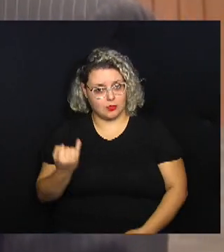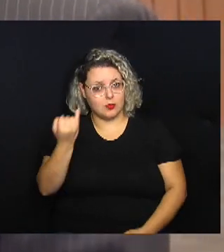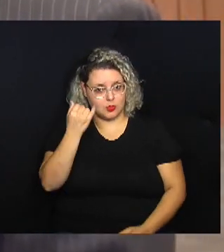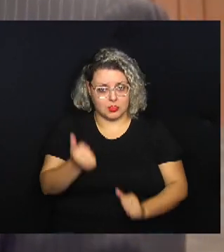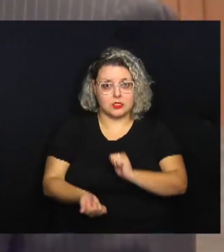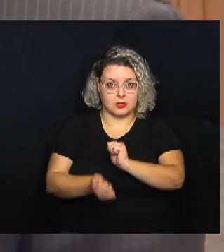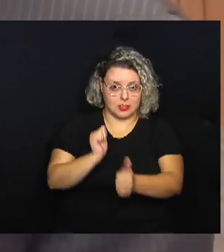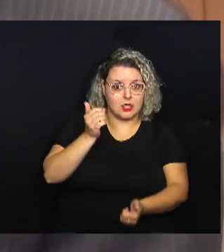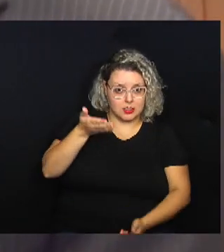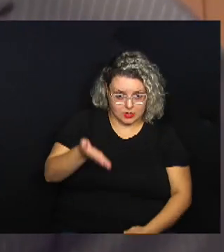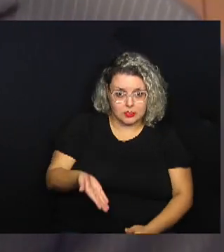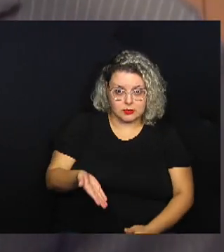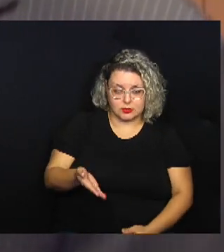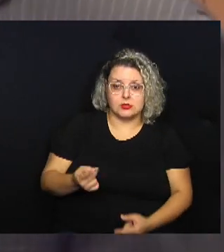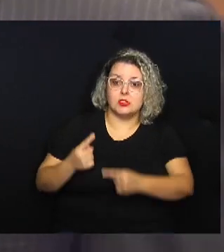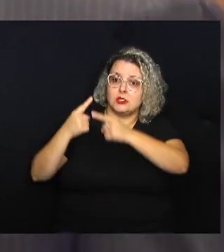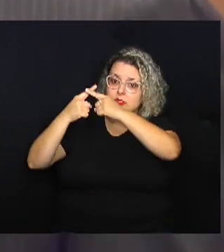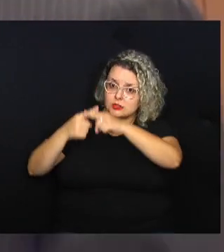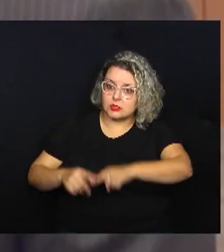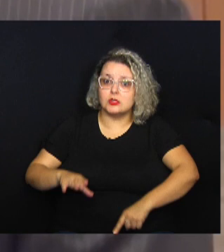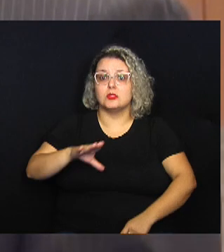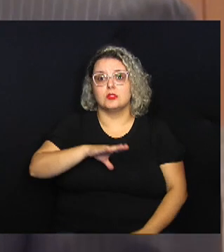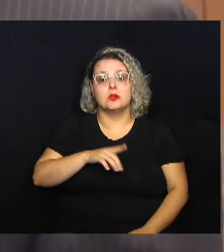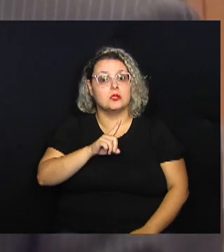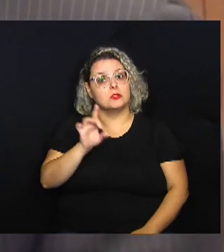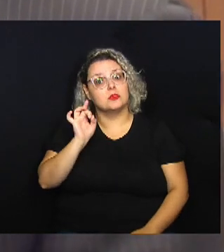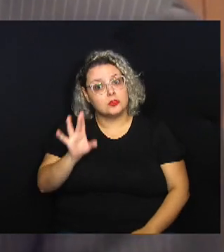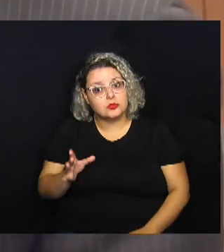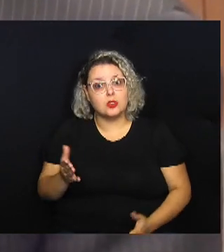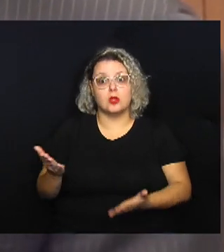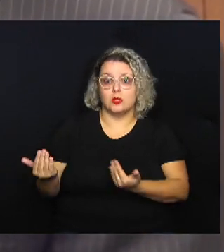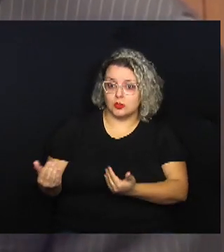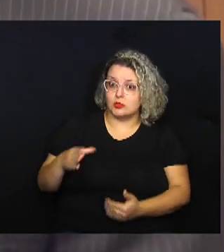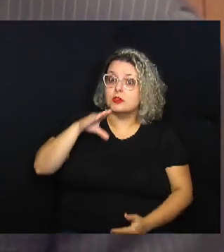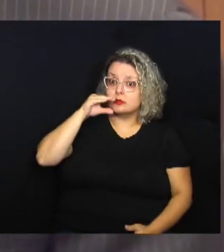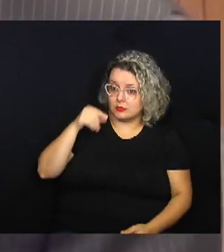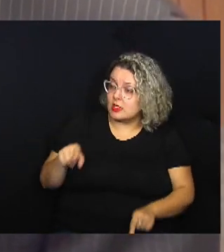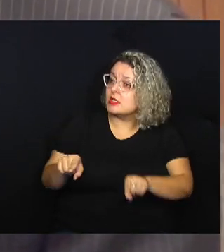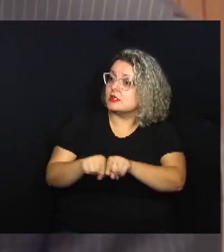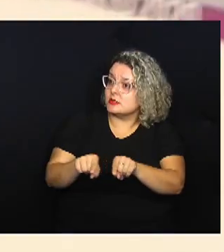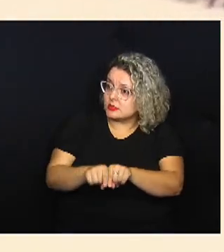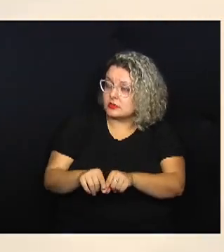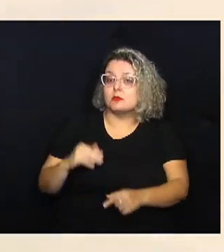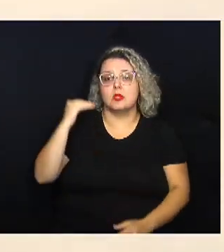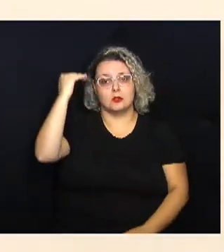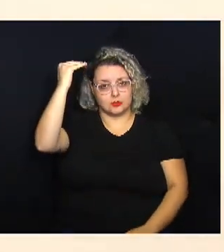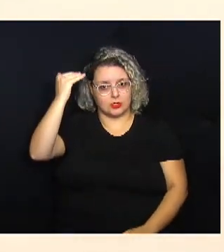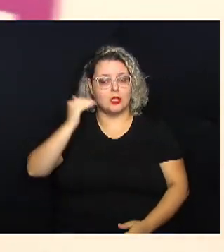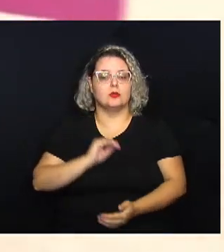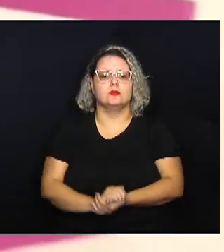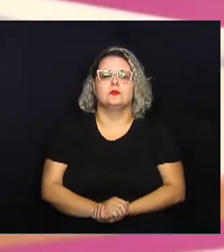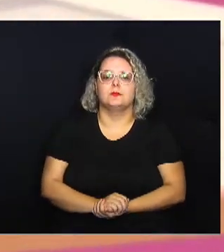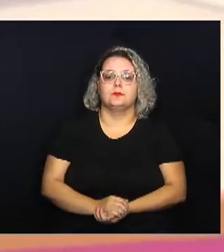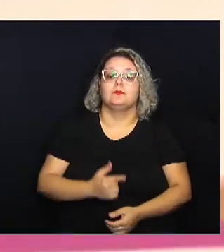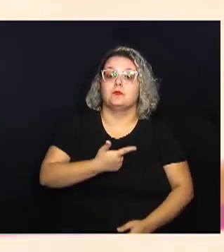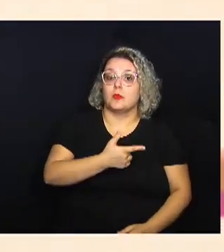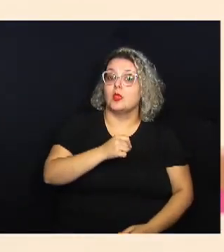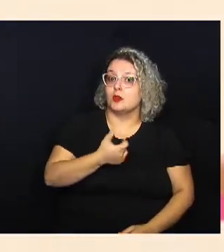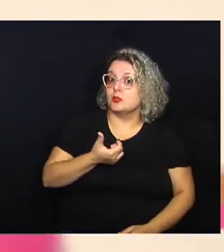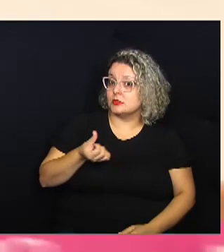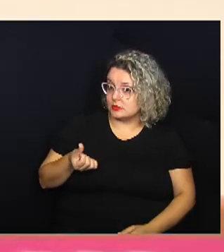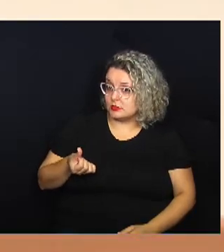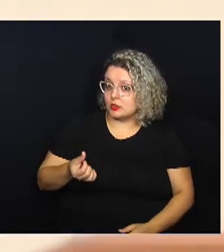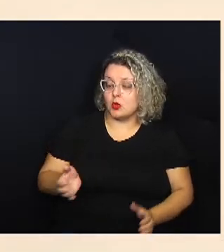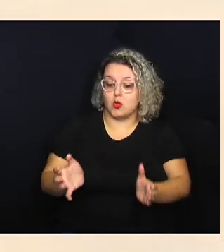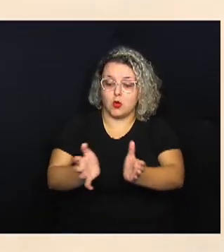ter de ter essas competições aqui na cidade não só com jovens o adolescentes mas também os adultos em 2016 o comitê